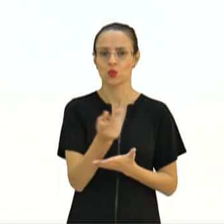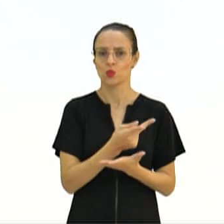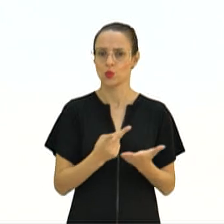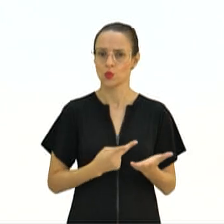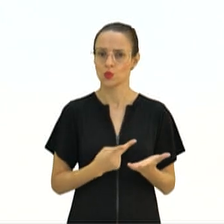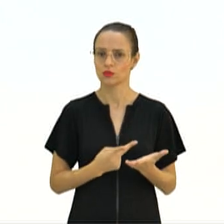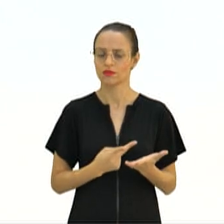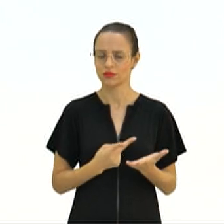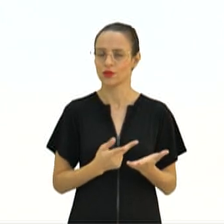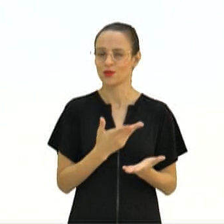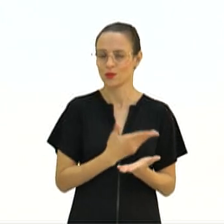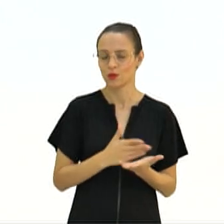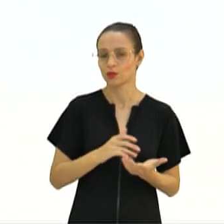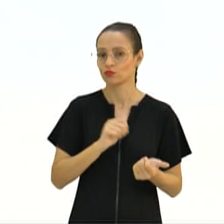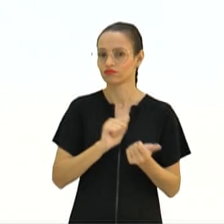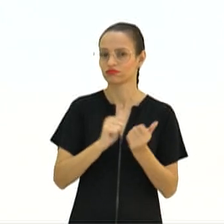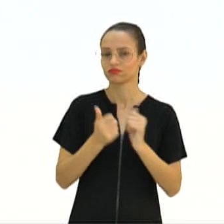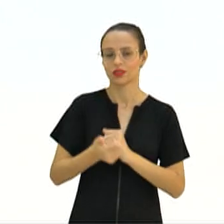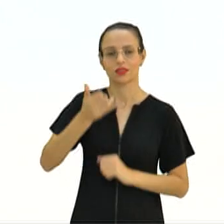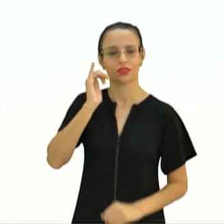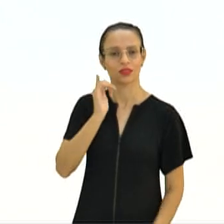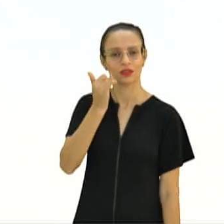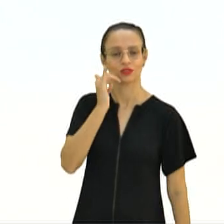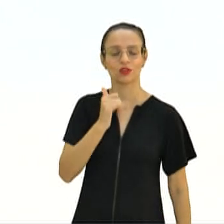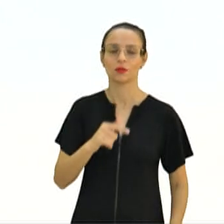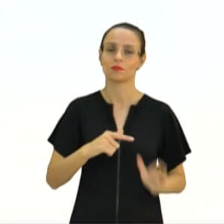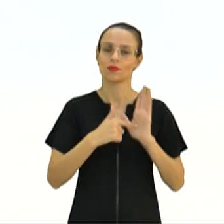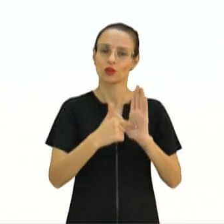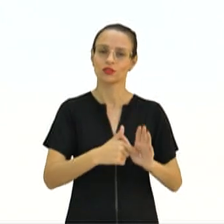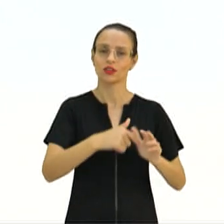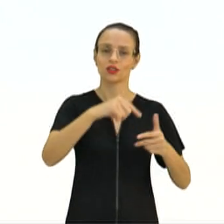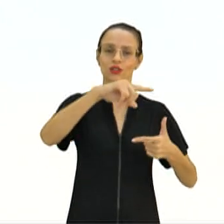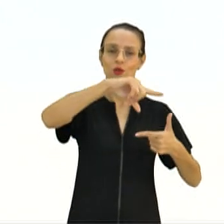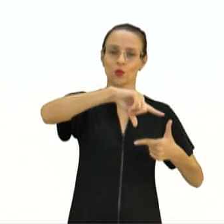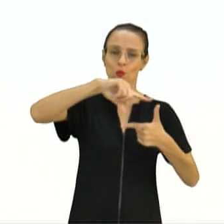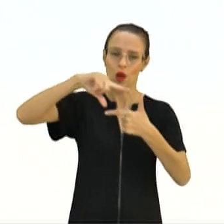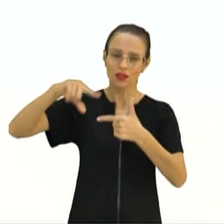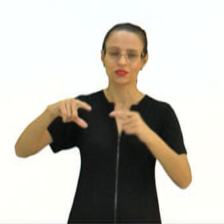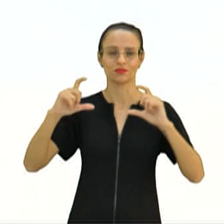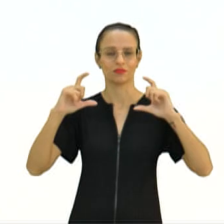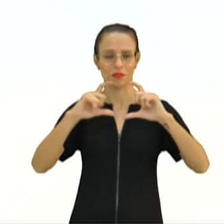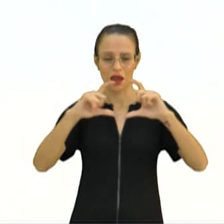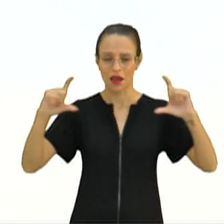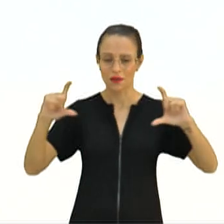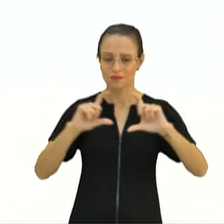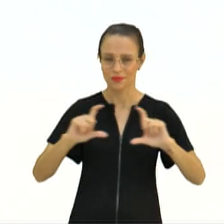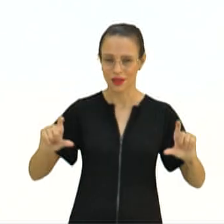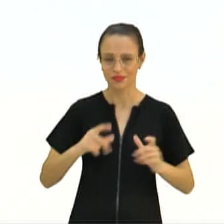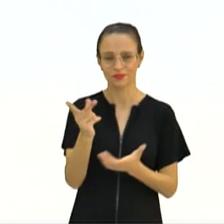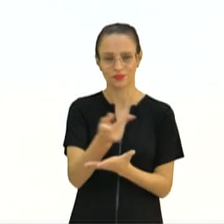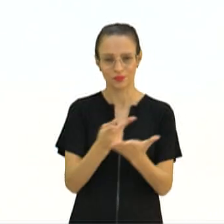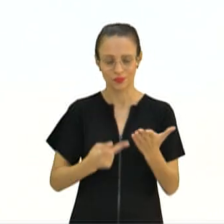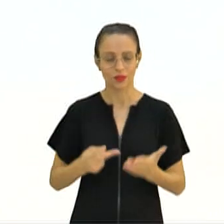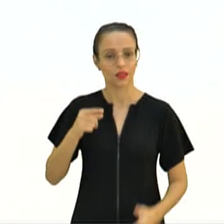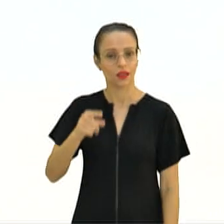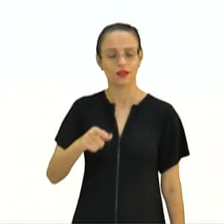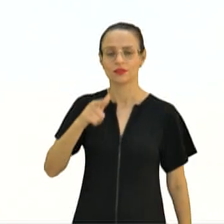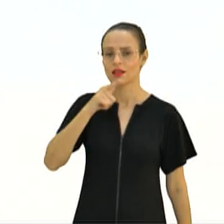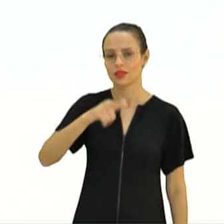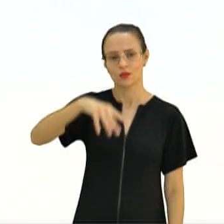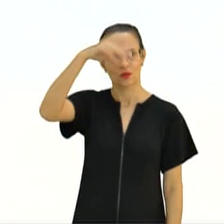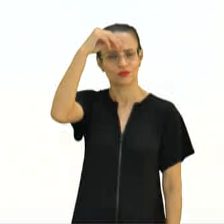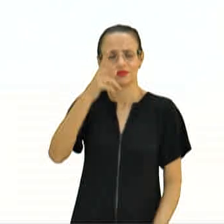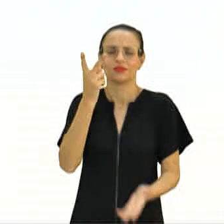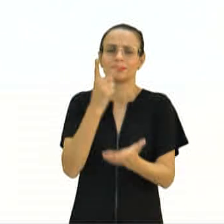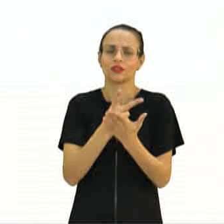ser narrativo, revelando-se em quadrinhos, charges e cartoons. Essas linguagens sempre me